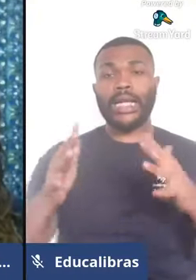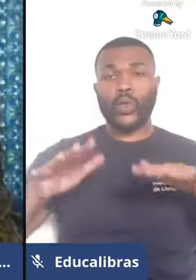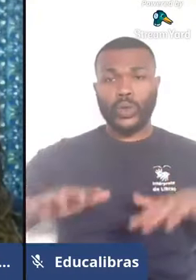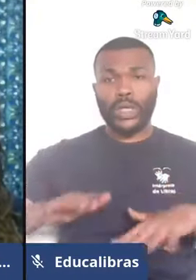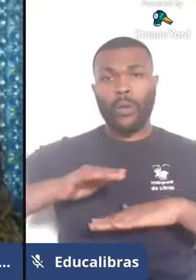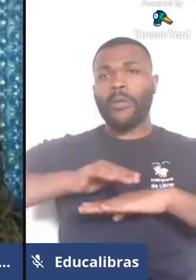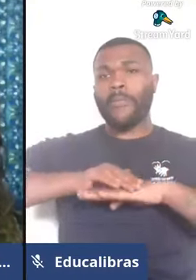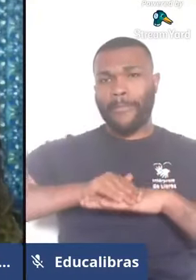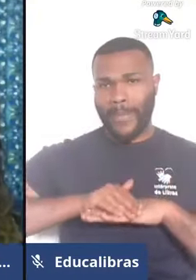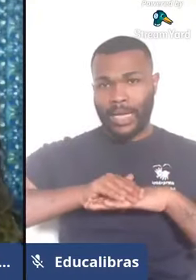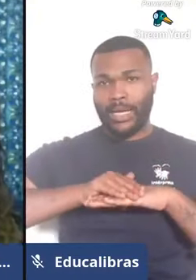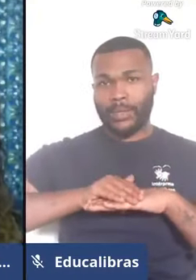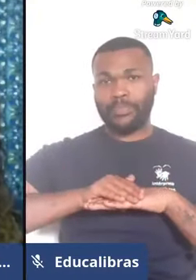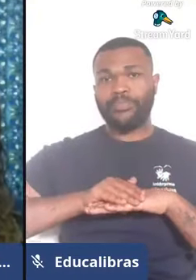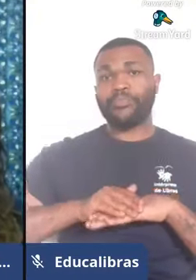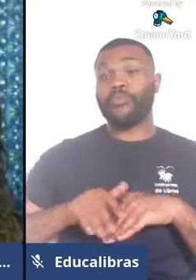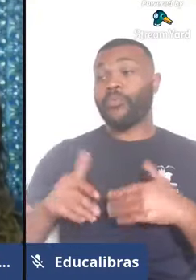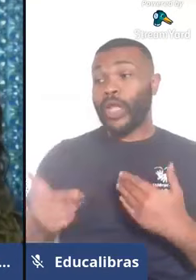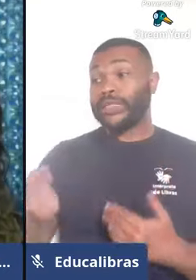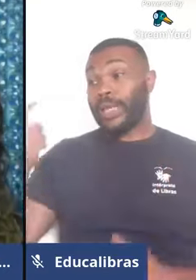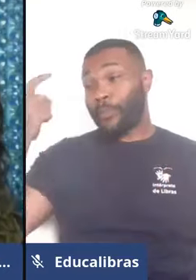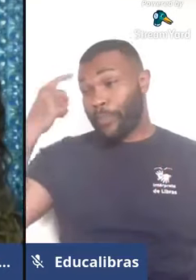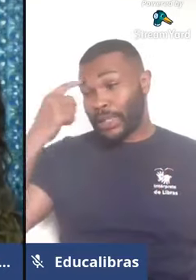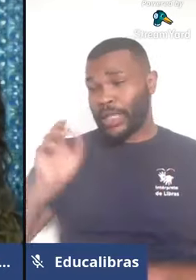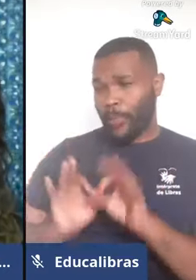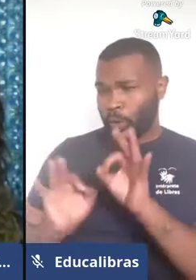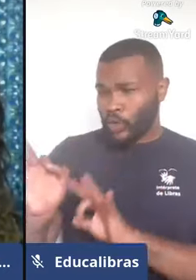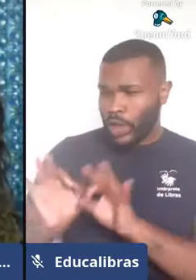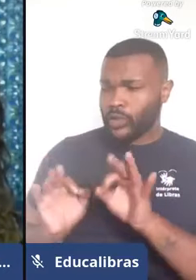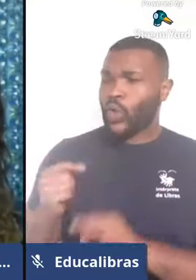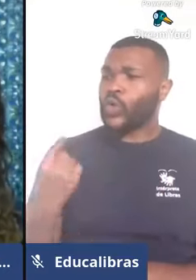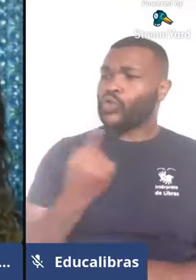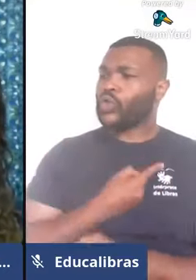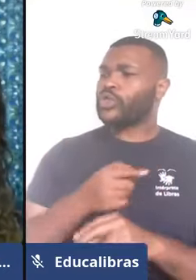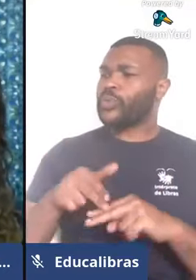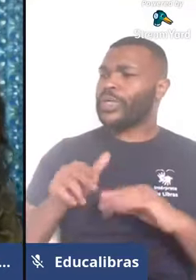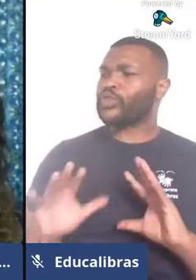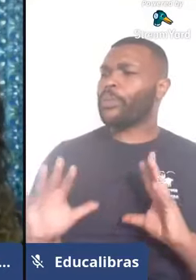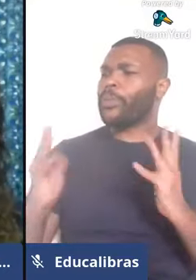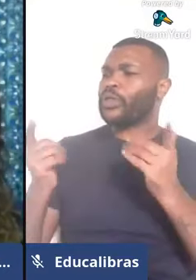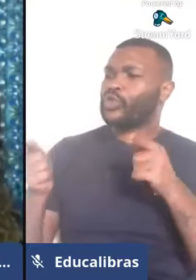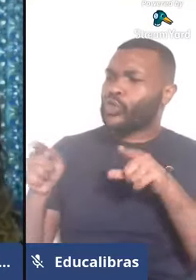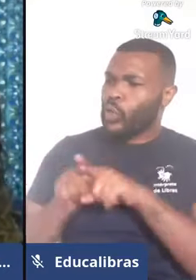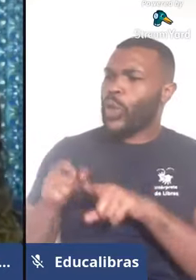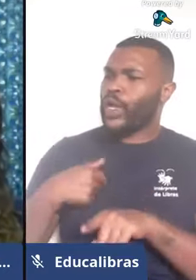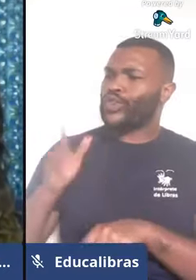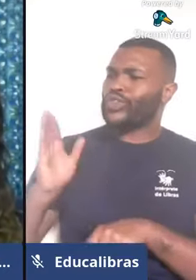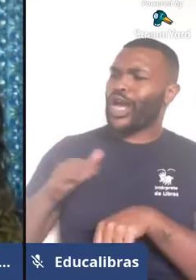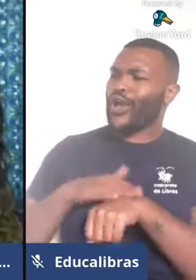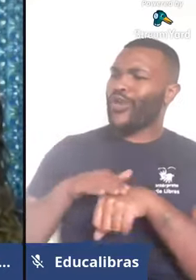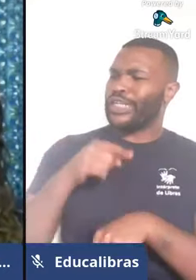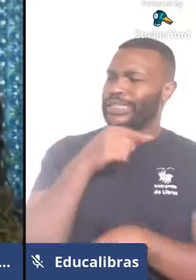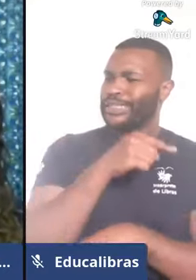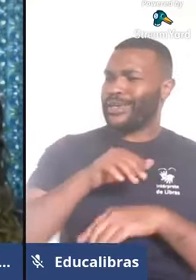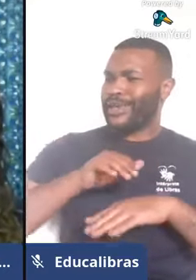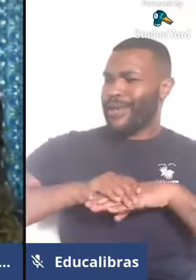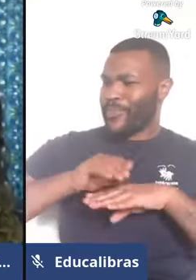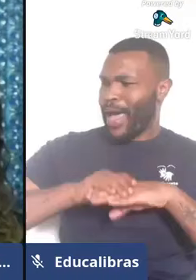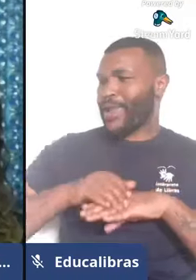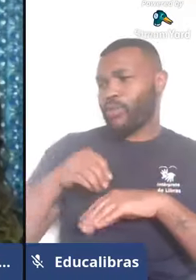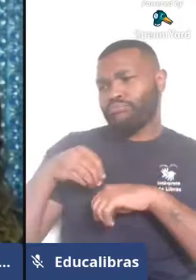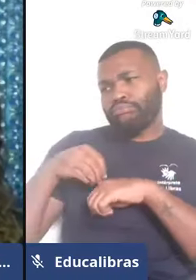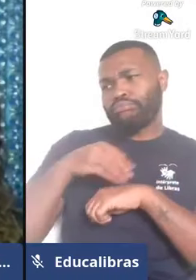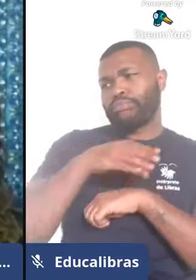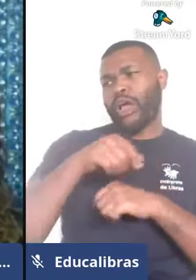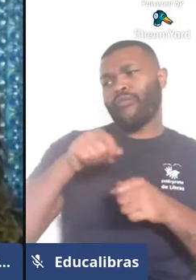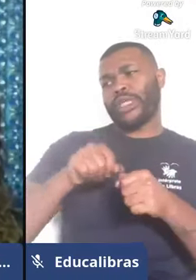gente fazer juntos, né, em comemoração, eu estou falando com a Mara também, estou sugerindo a gente fazer alguma coisa, que eu acho que